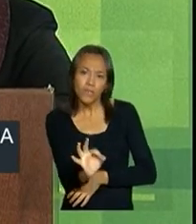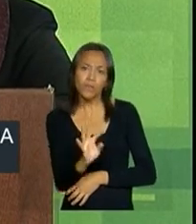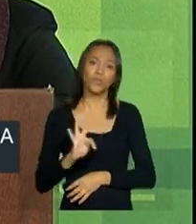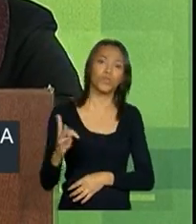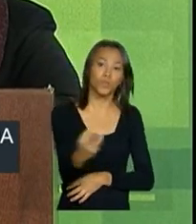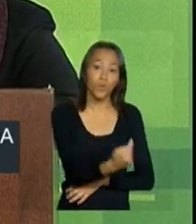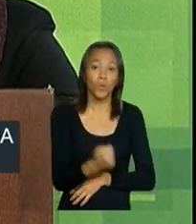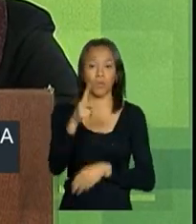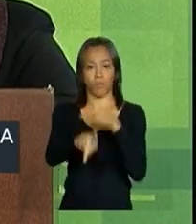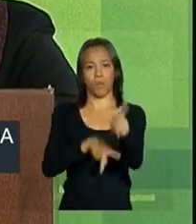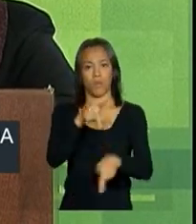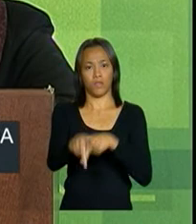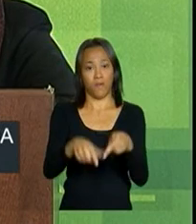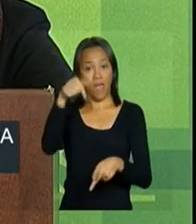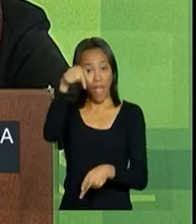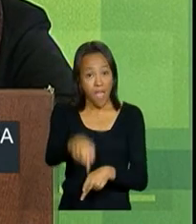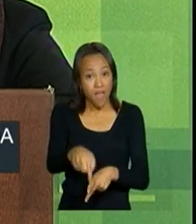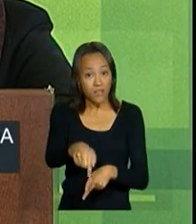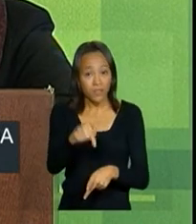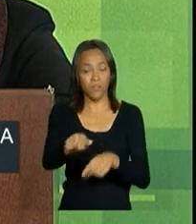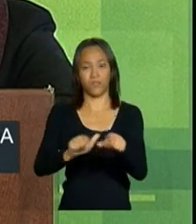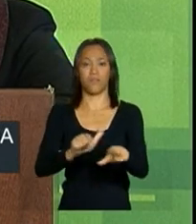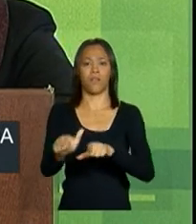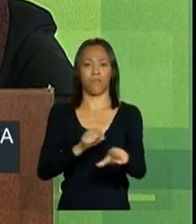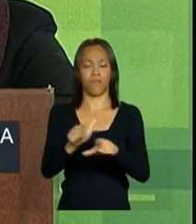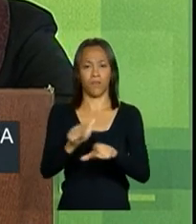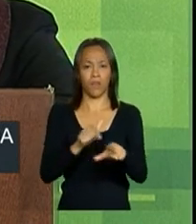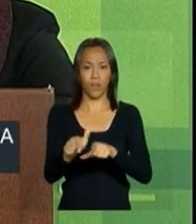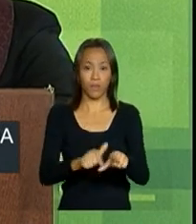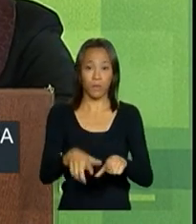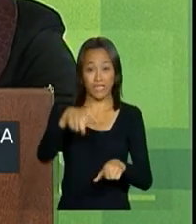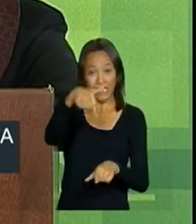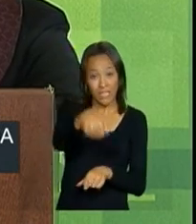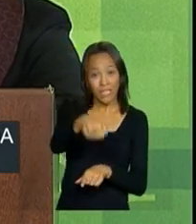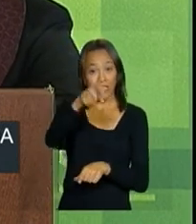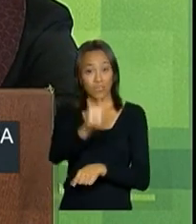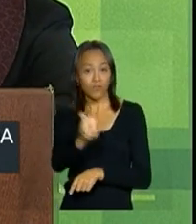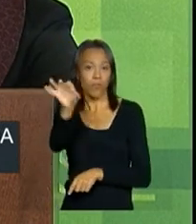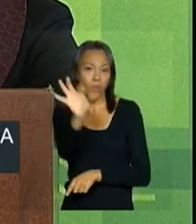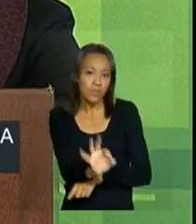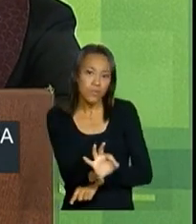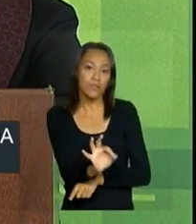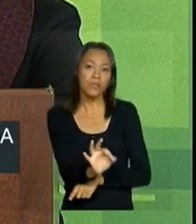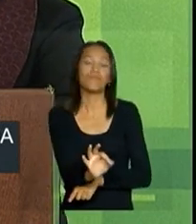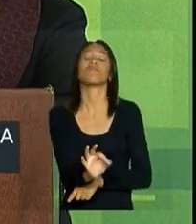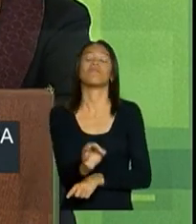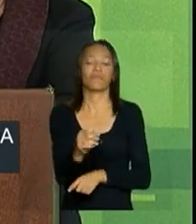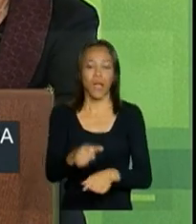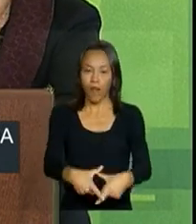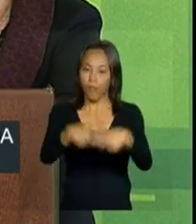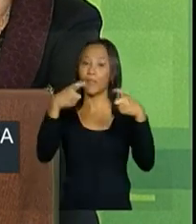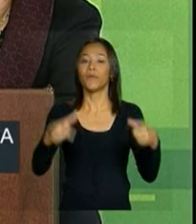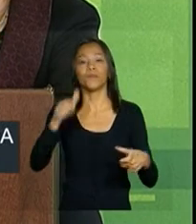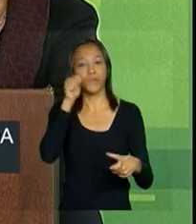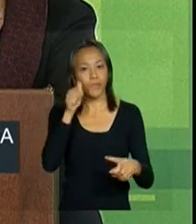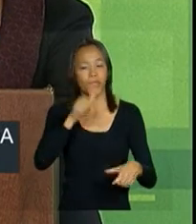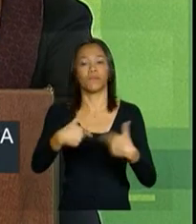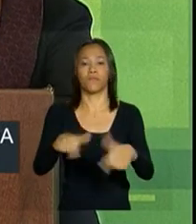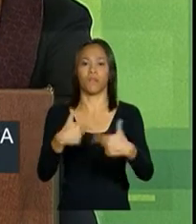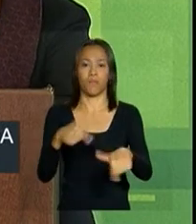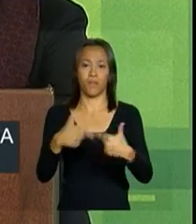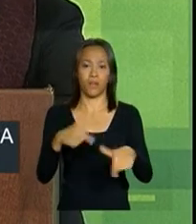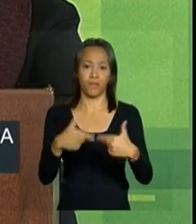vendo que Essas atividades respondem por 75 por cento do emprego feminino são